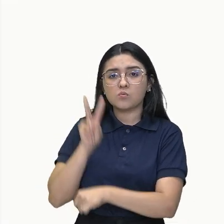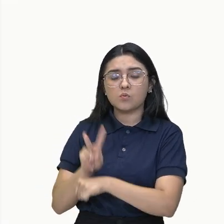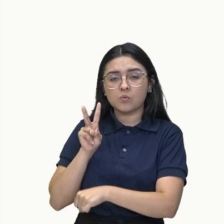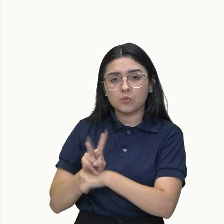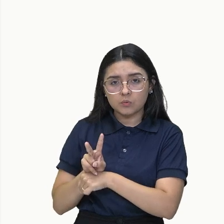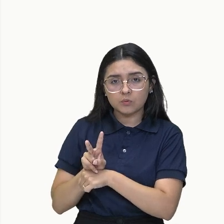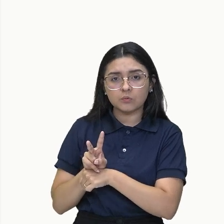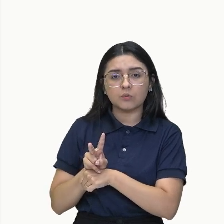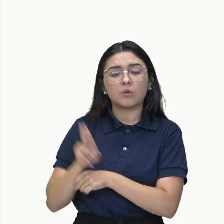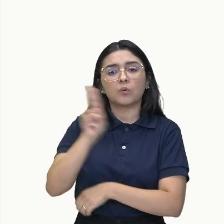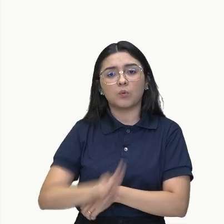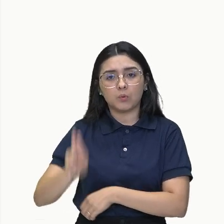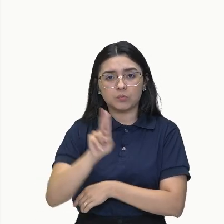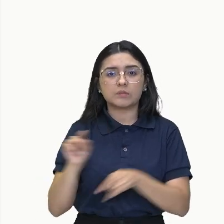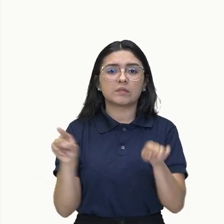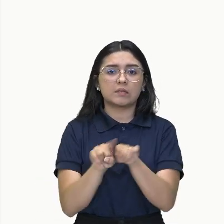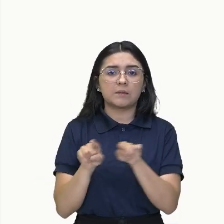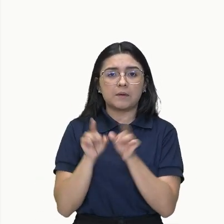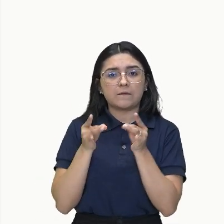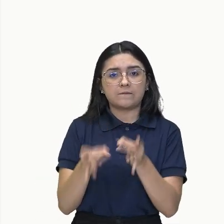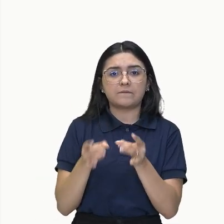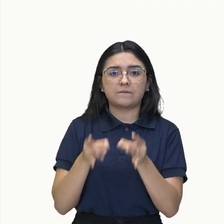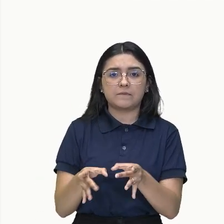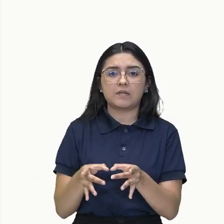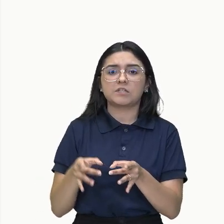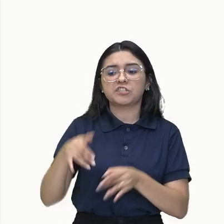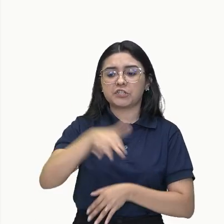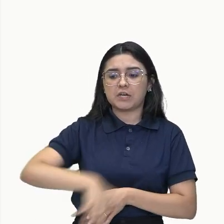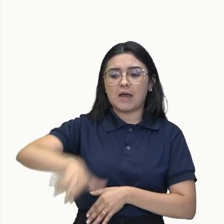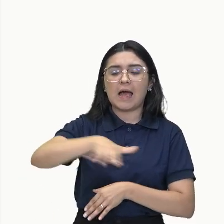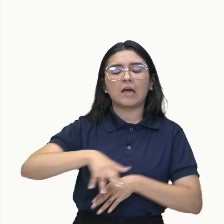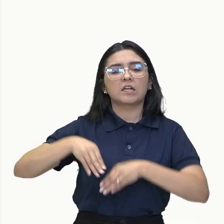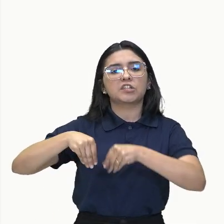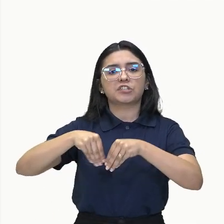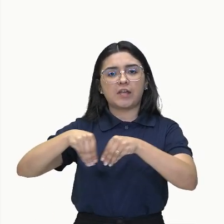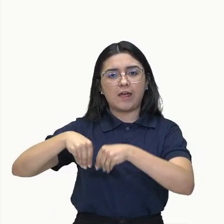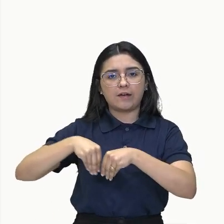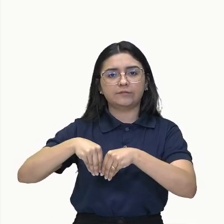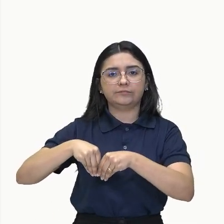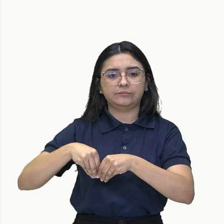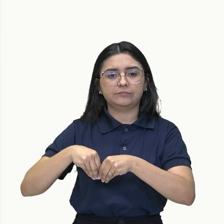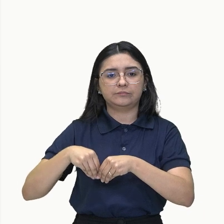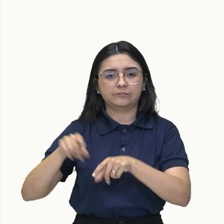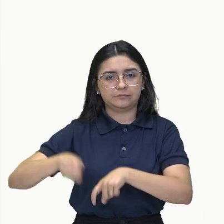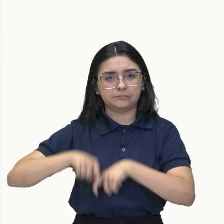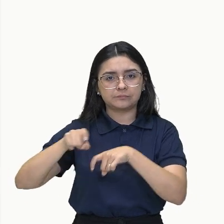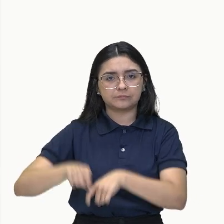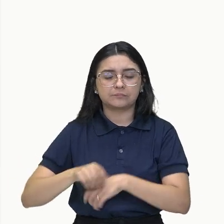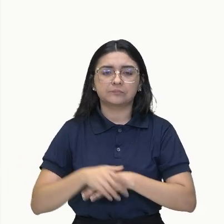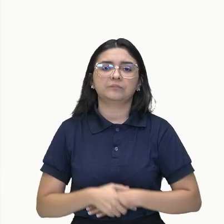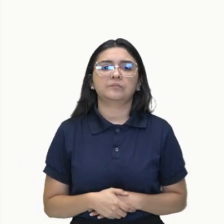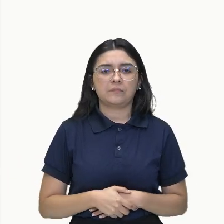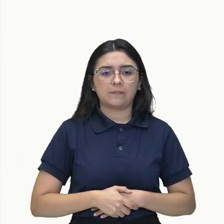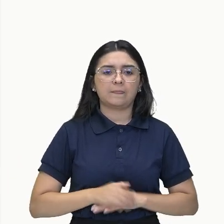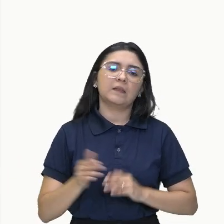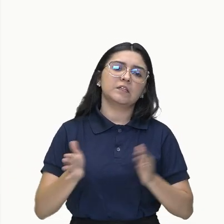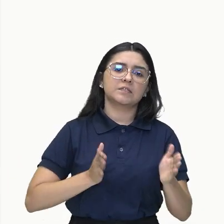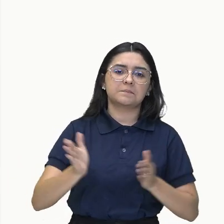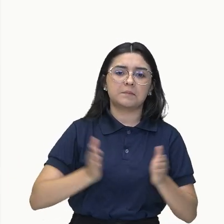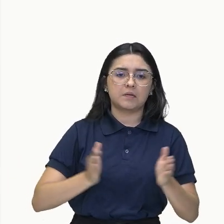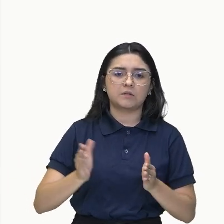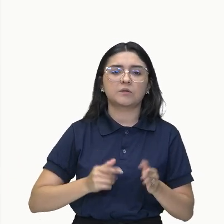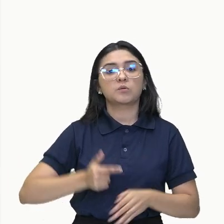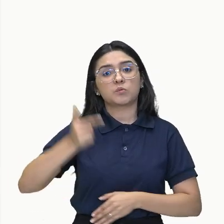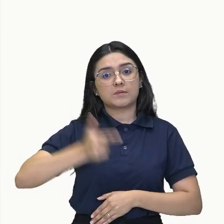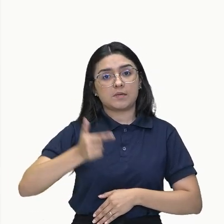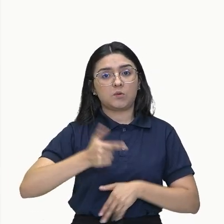manutenção, o uso e a comercialização de terras. Nesse período que, no caso, é